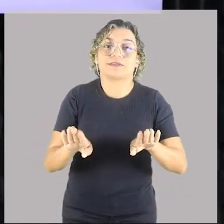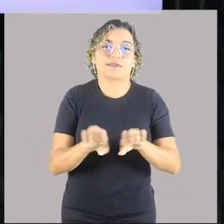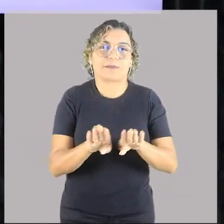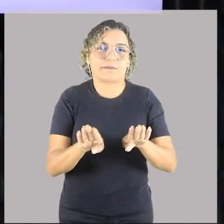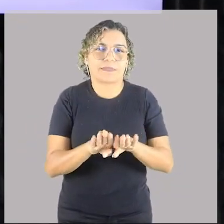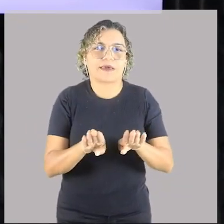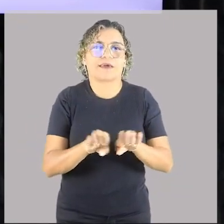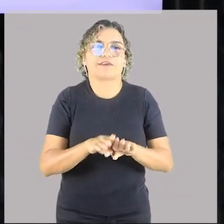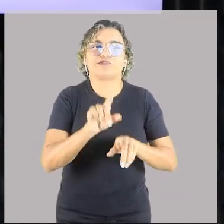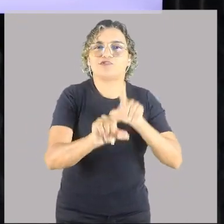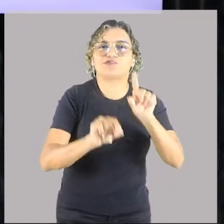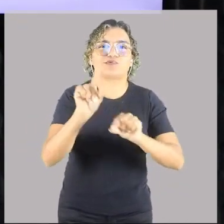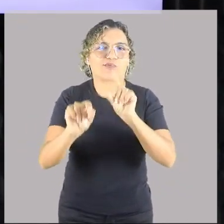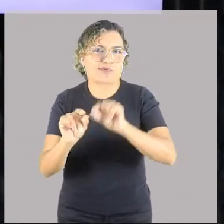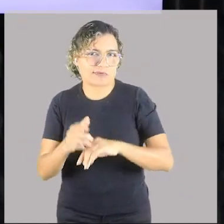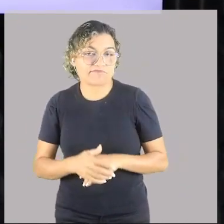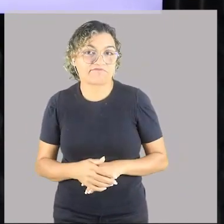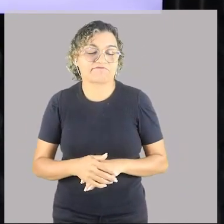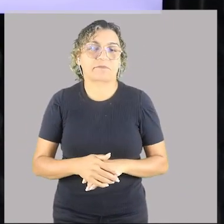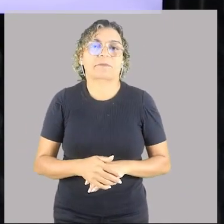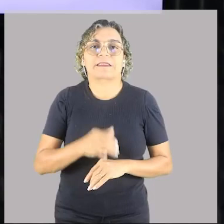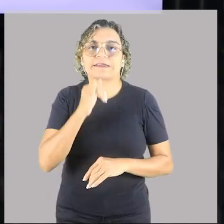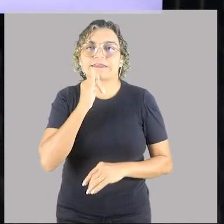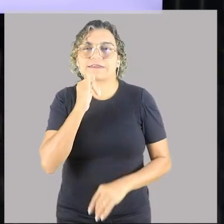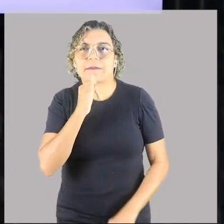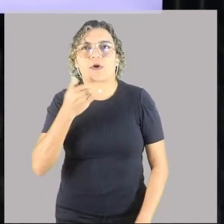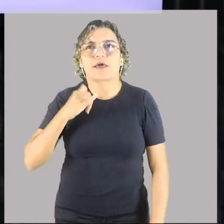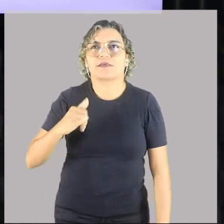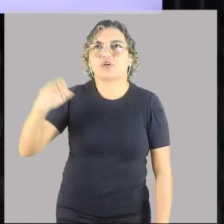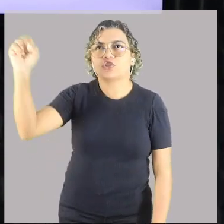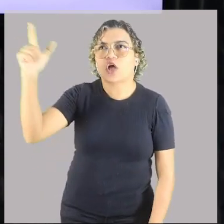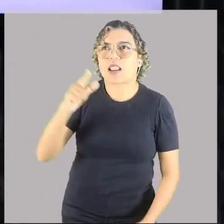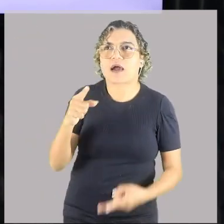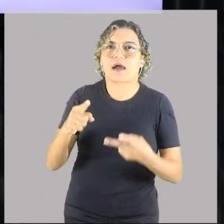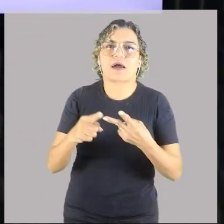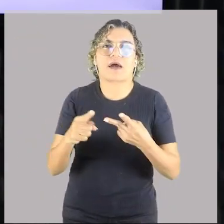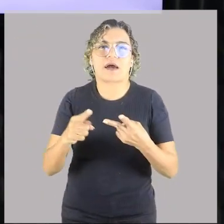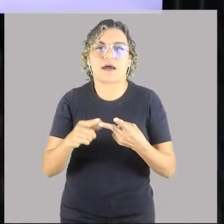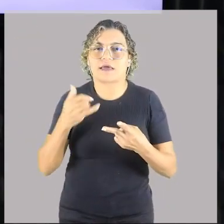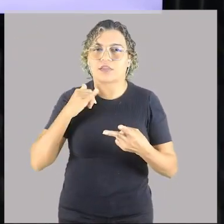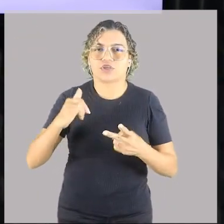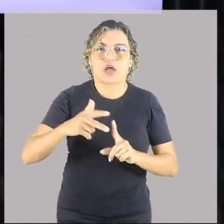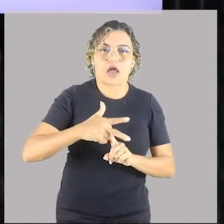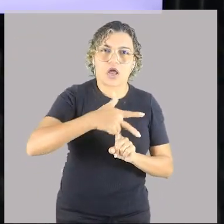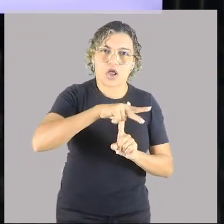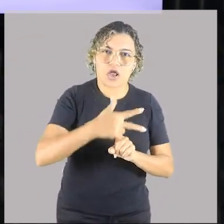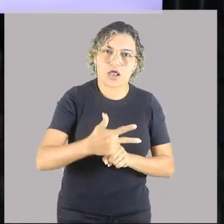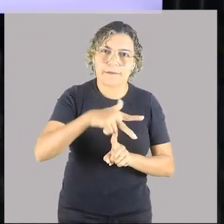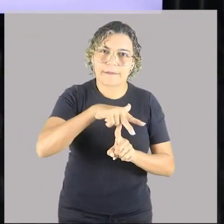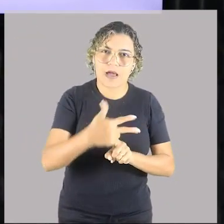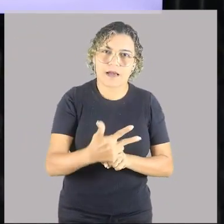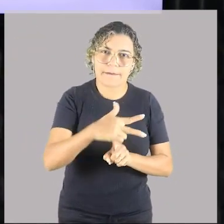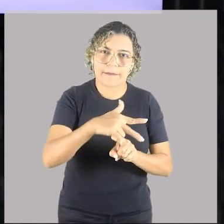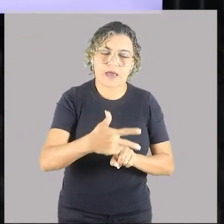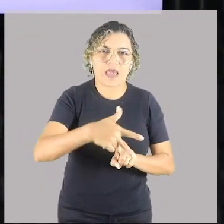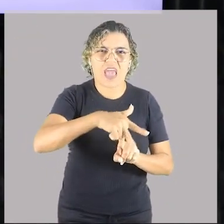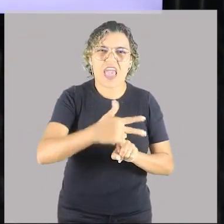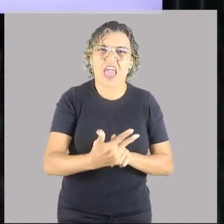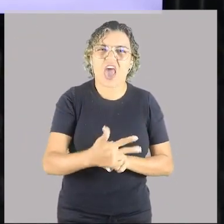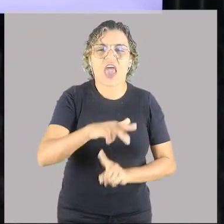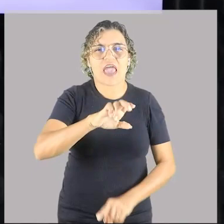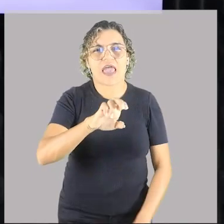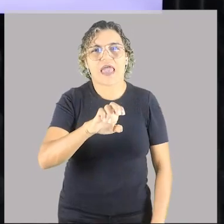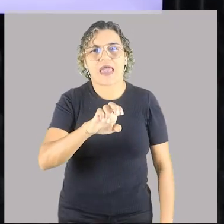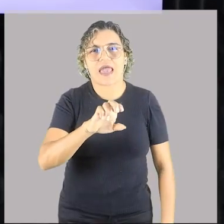tempo alternativas. Que eu diga, uma energia solar, uma energia eólica, uma maremotriz, não é verdade?